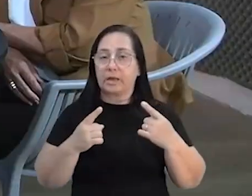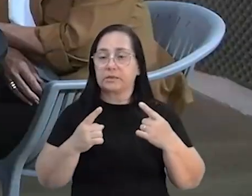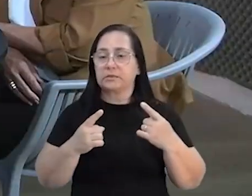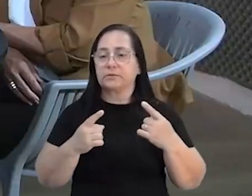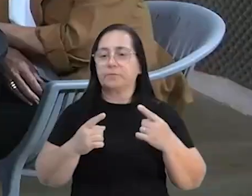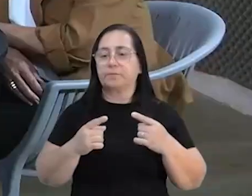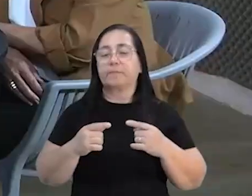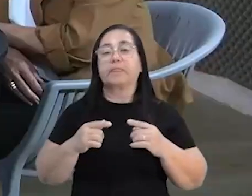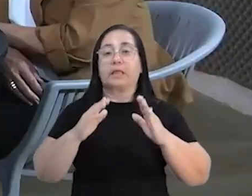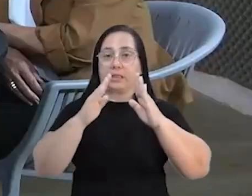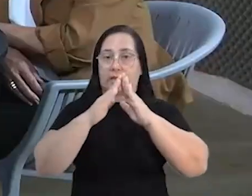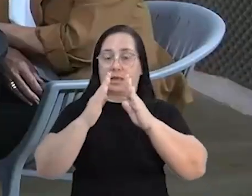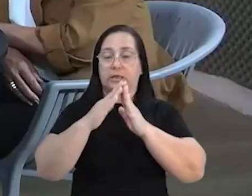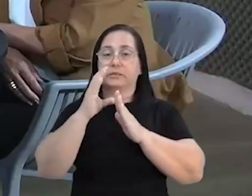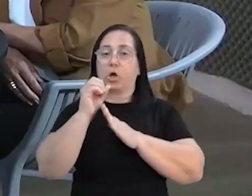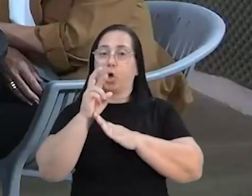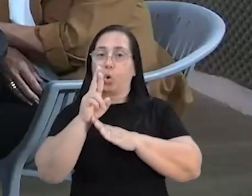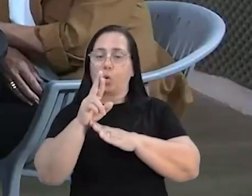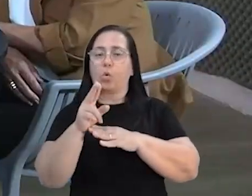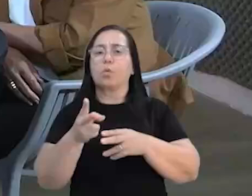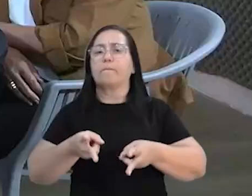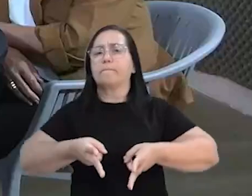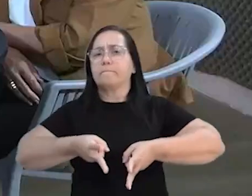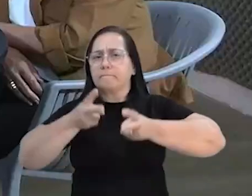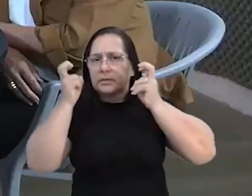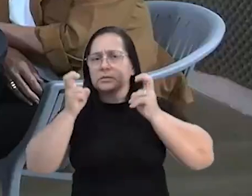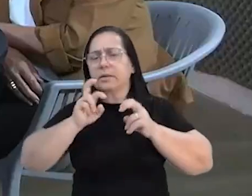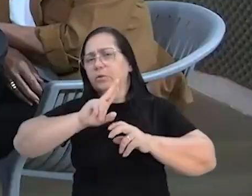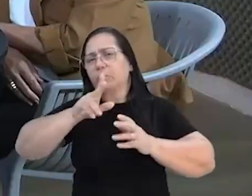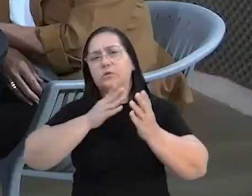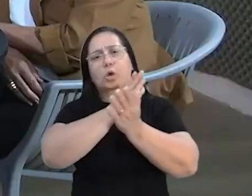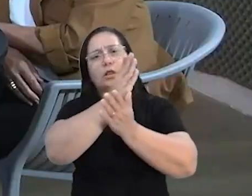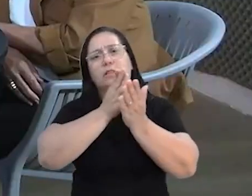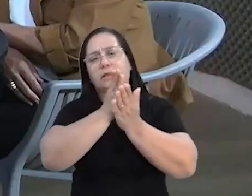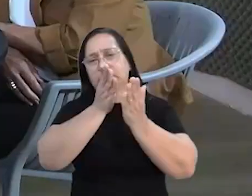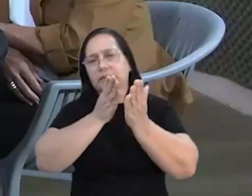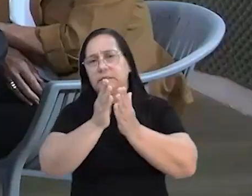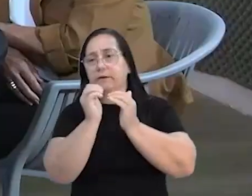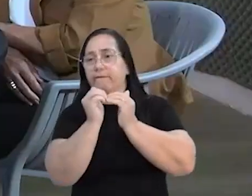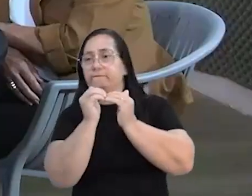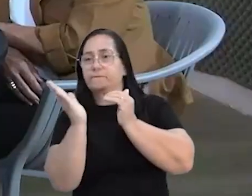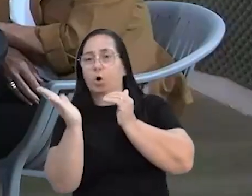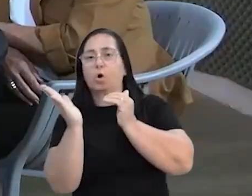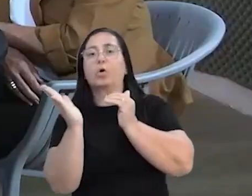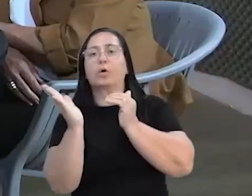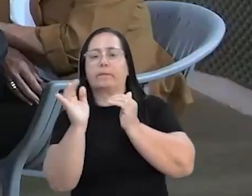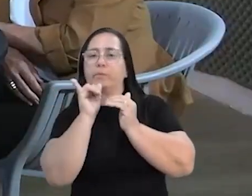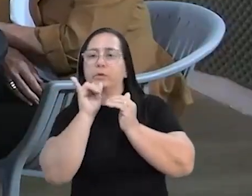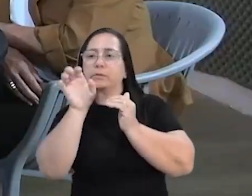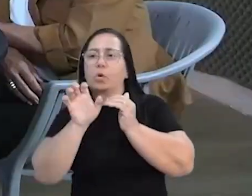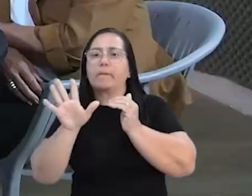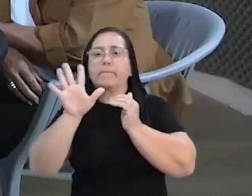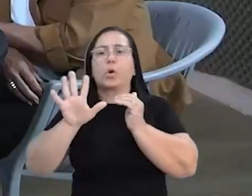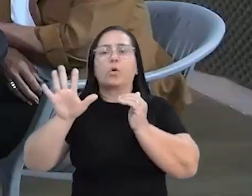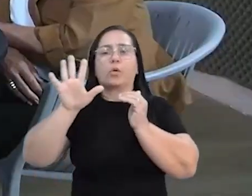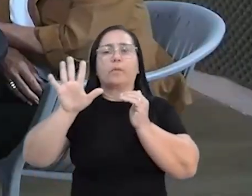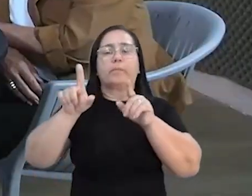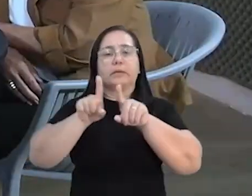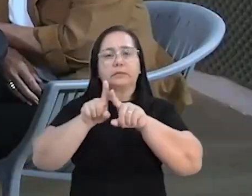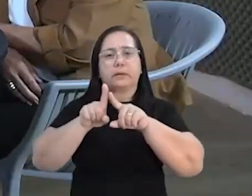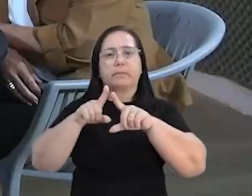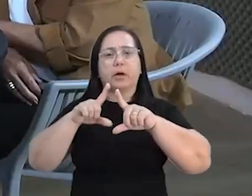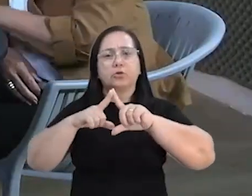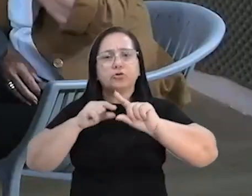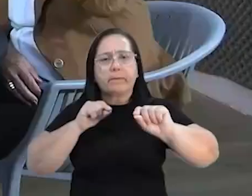aqui, nessa Casa Cor, você consegue enxergar que não é só a tendência do que vem de fora, sabe? O que está na Europa, o que está no Japão, ou coisa parecida com